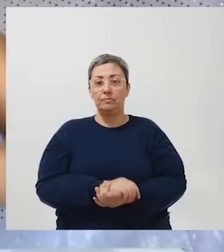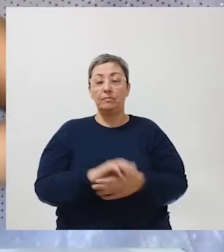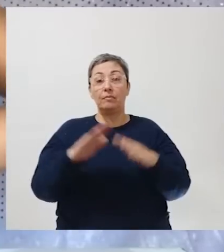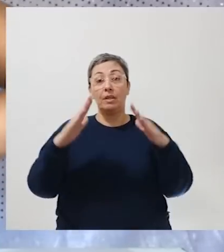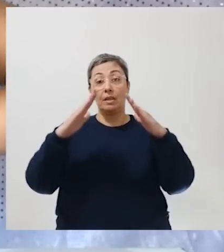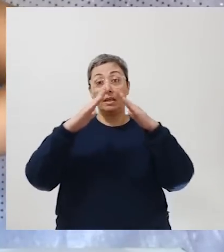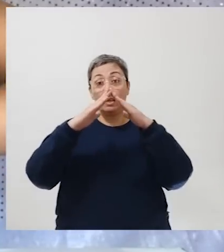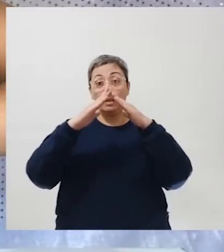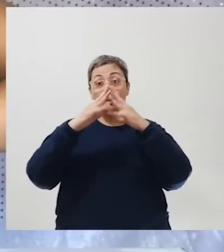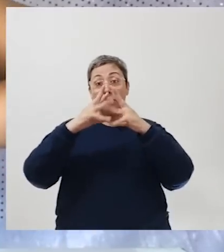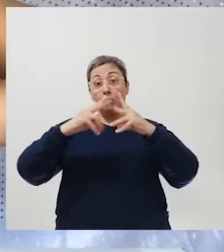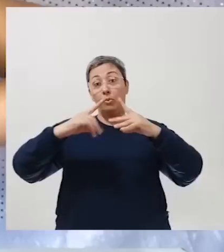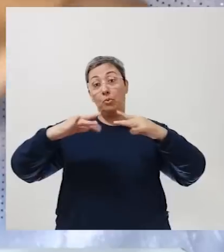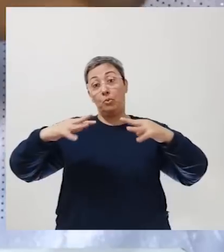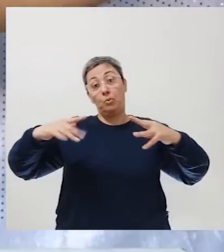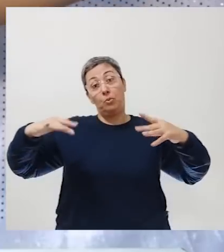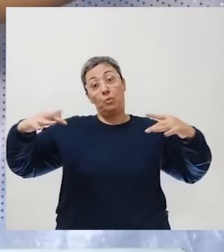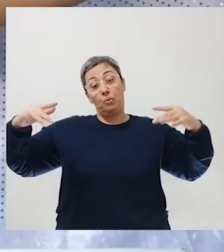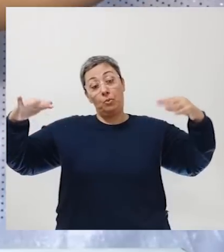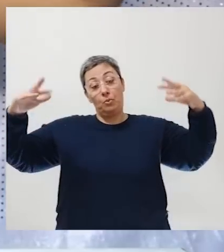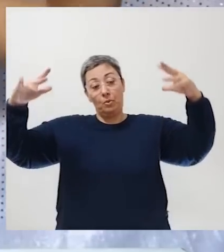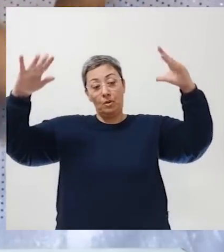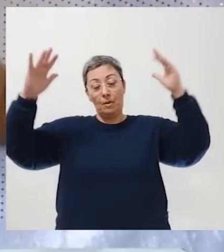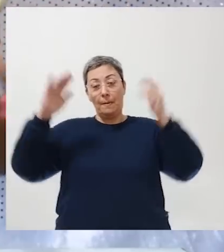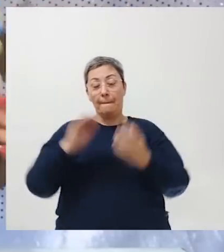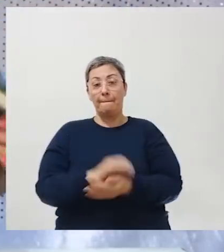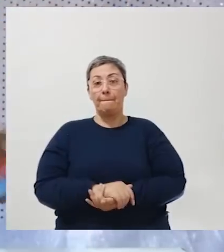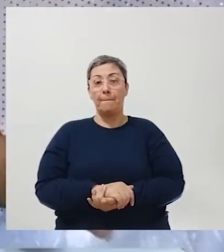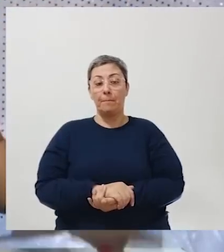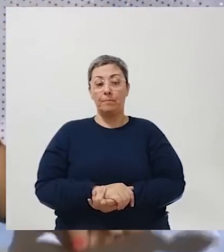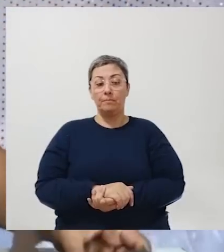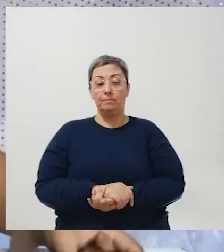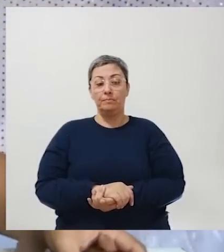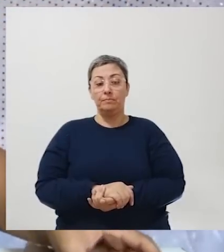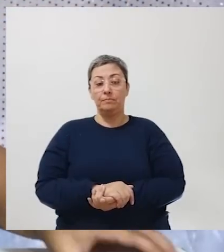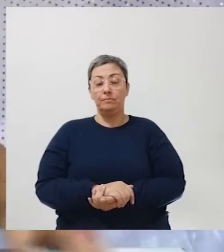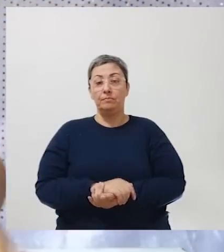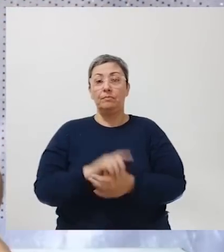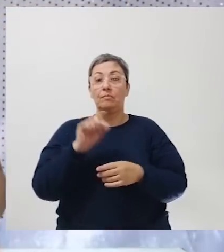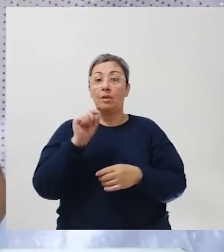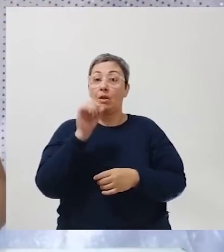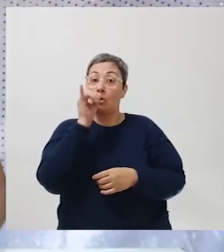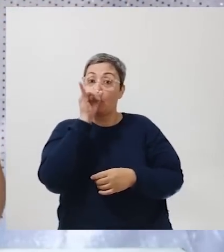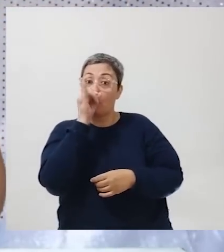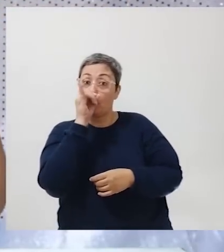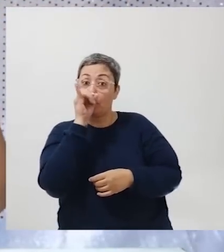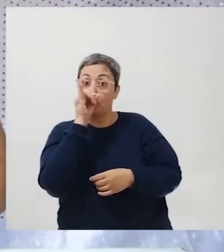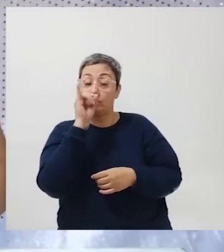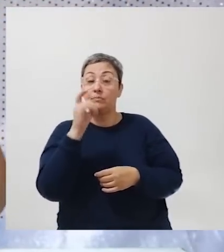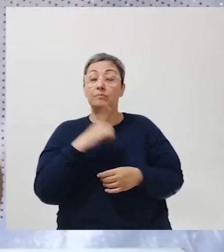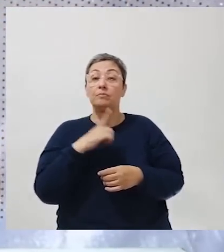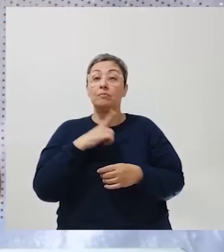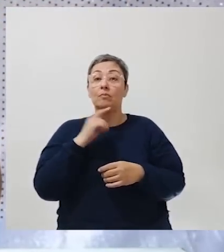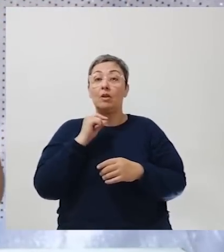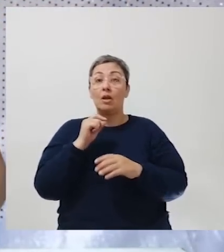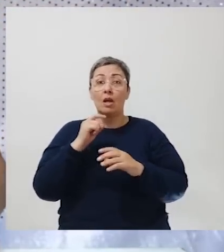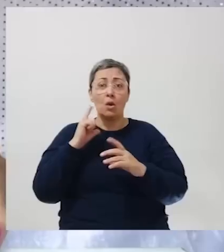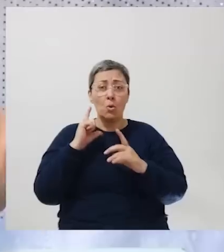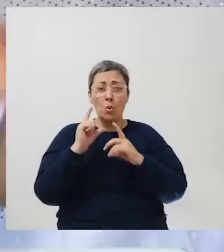E a casa de palhas foi pelos ares. O porquinho